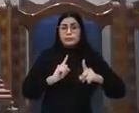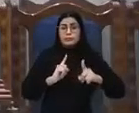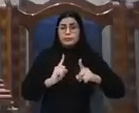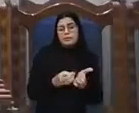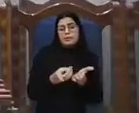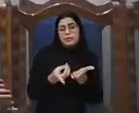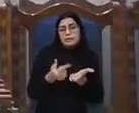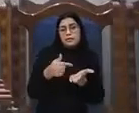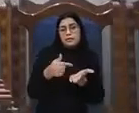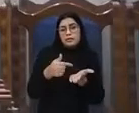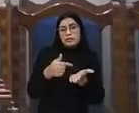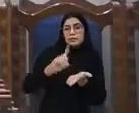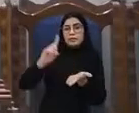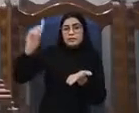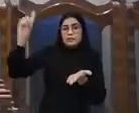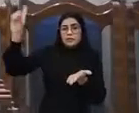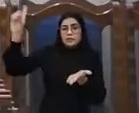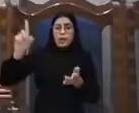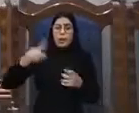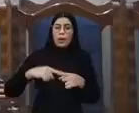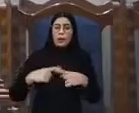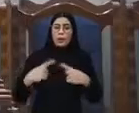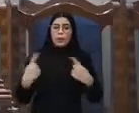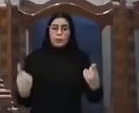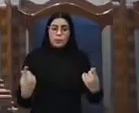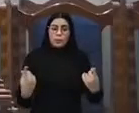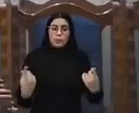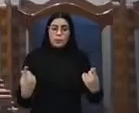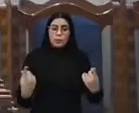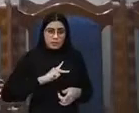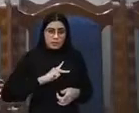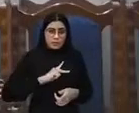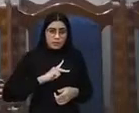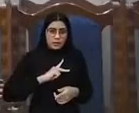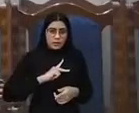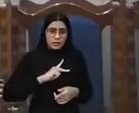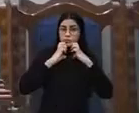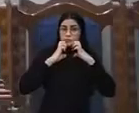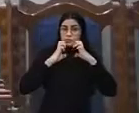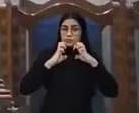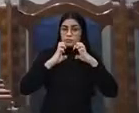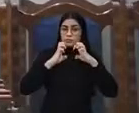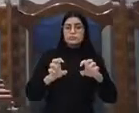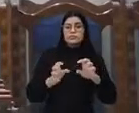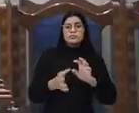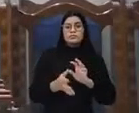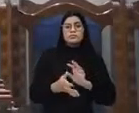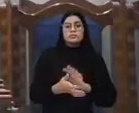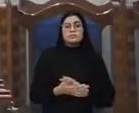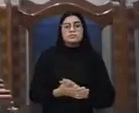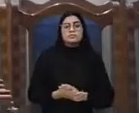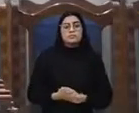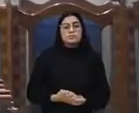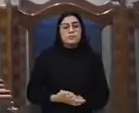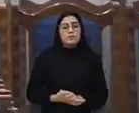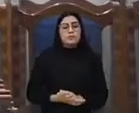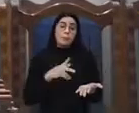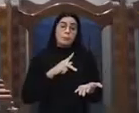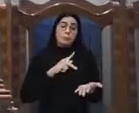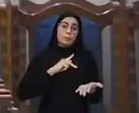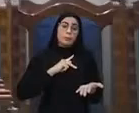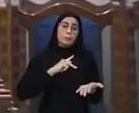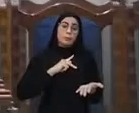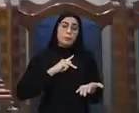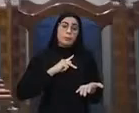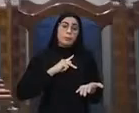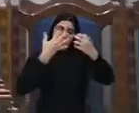como pregador do Evangelho, vai então dar o seu posicionamento, dizer aquilo que Deus tinha